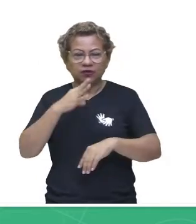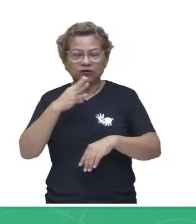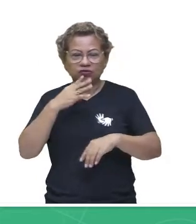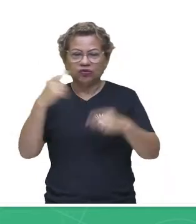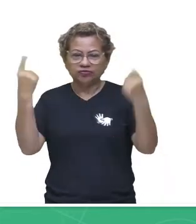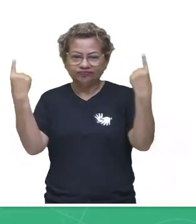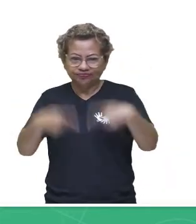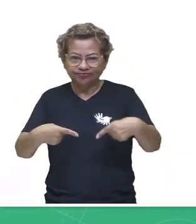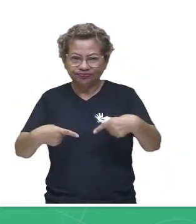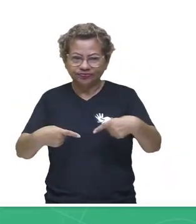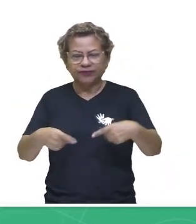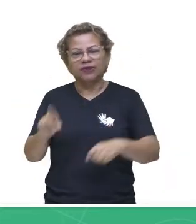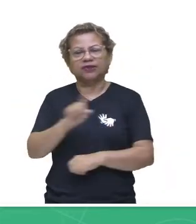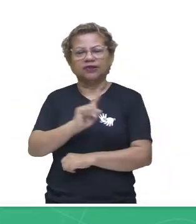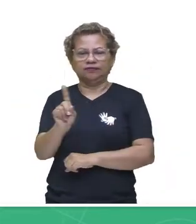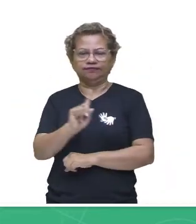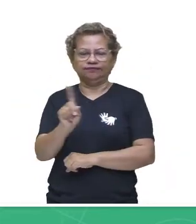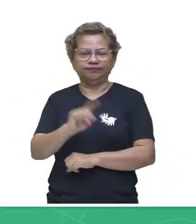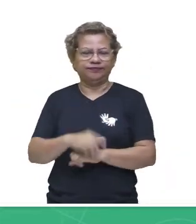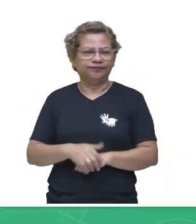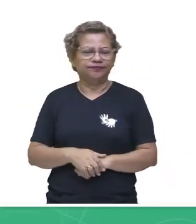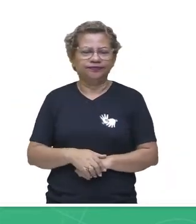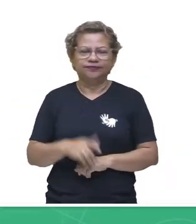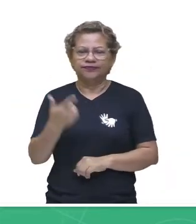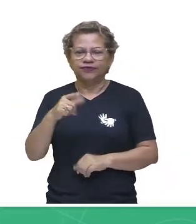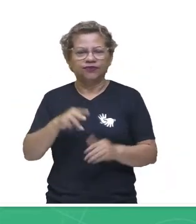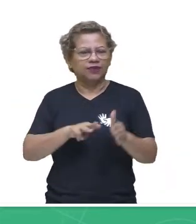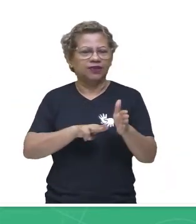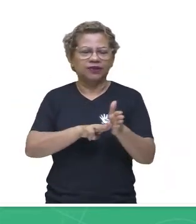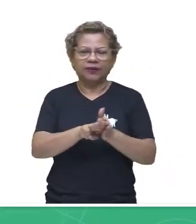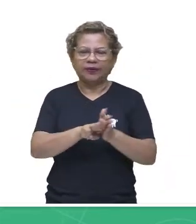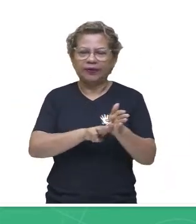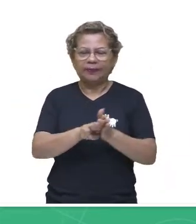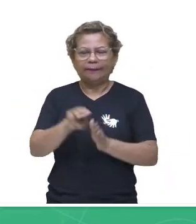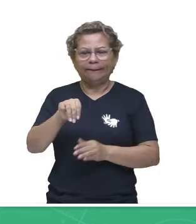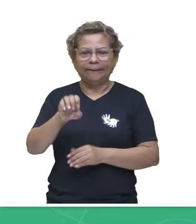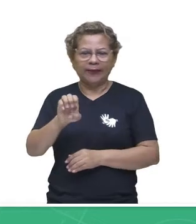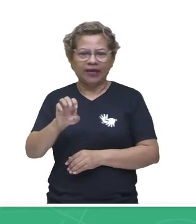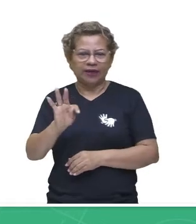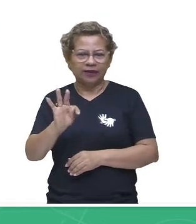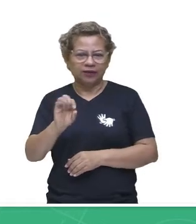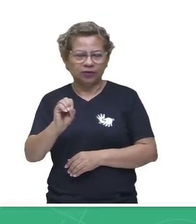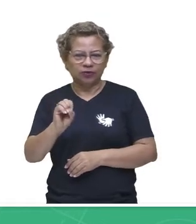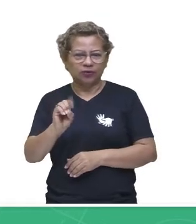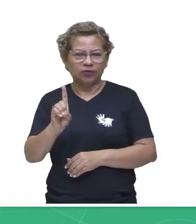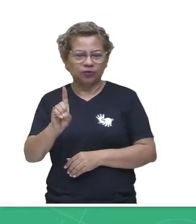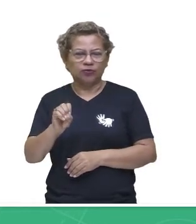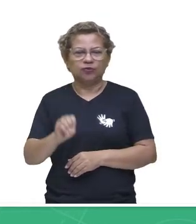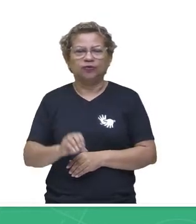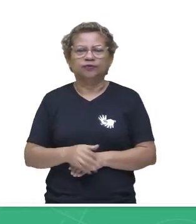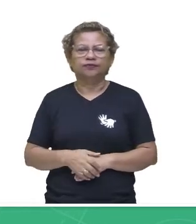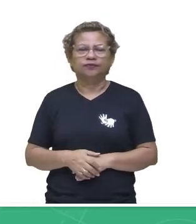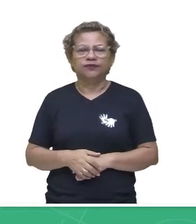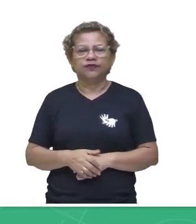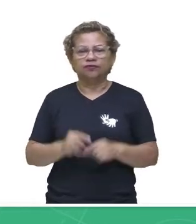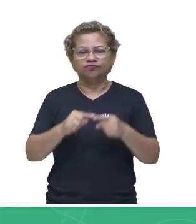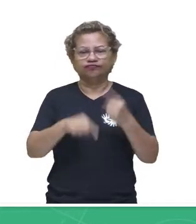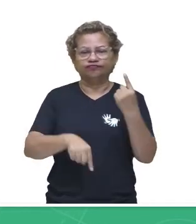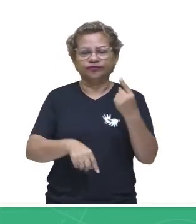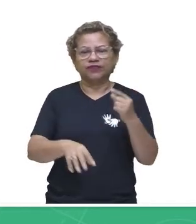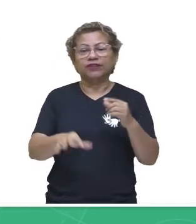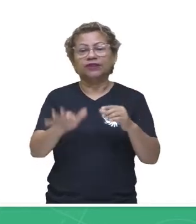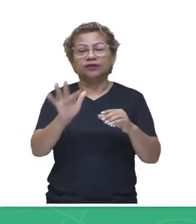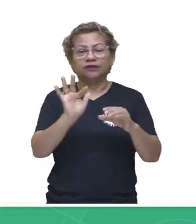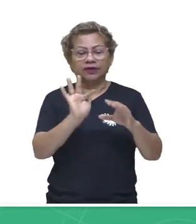a disputa não era um método filosófico agostiniano, mas da escolástica. Perfeito?